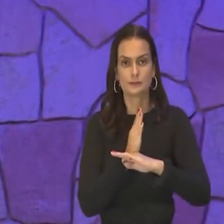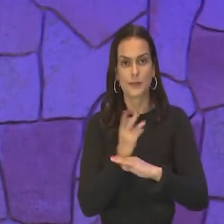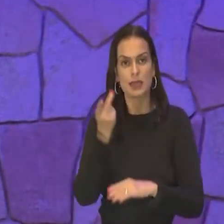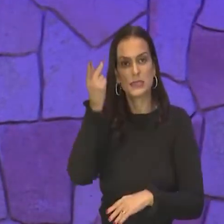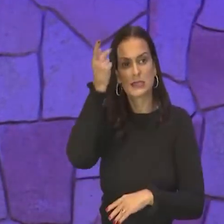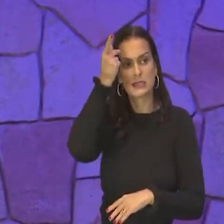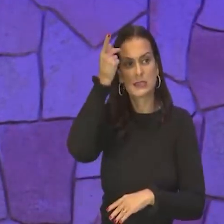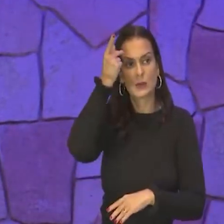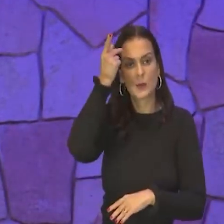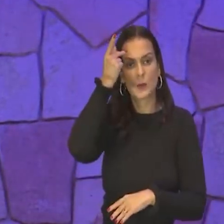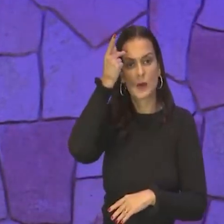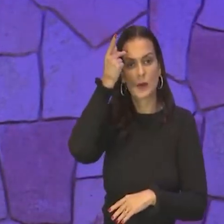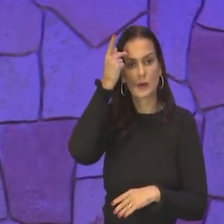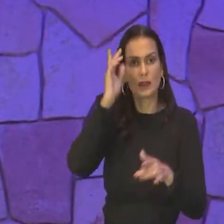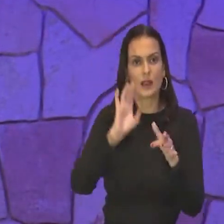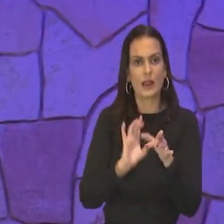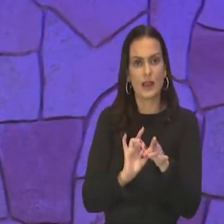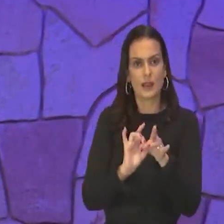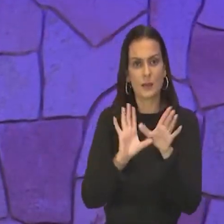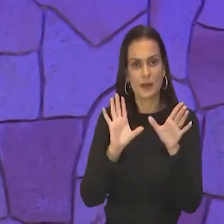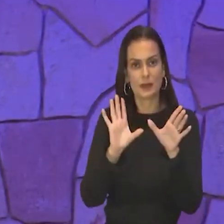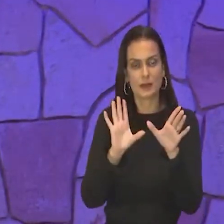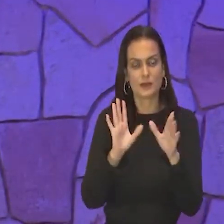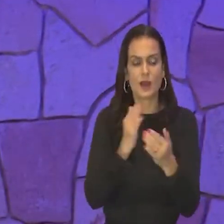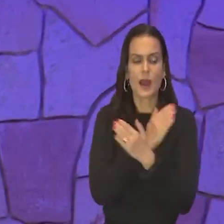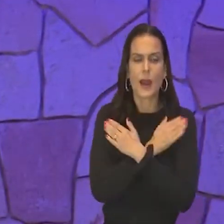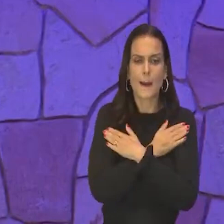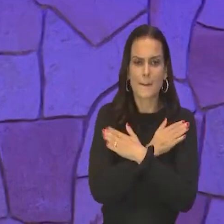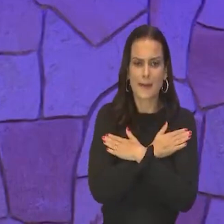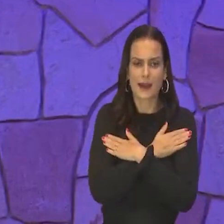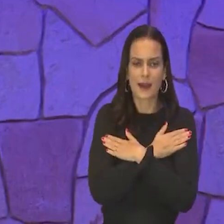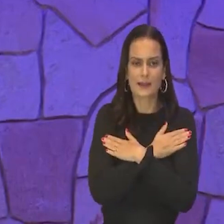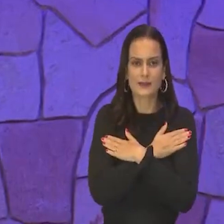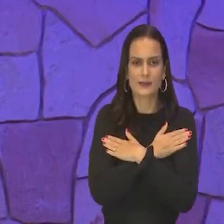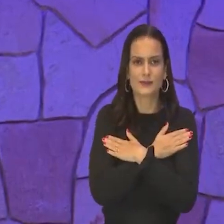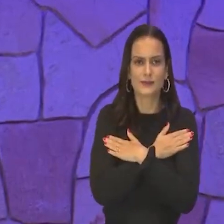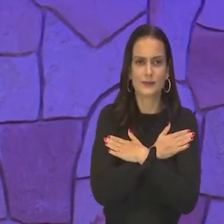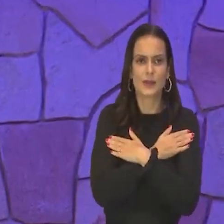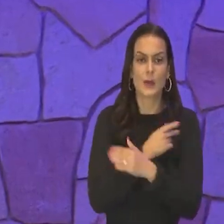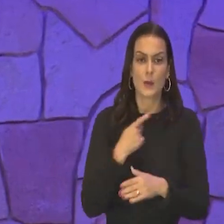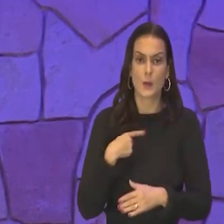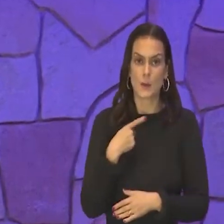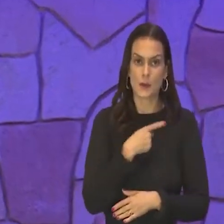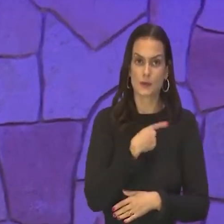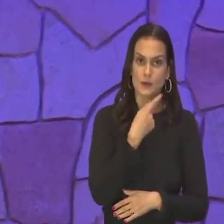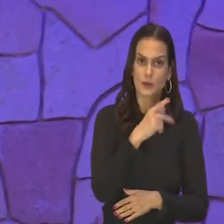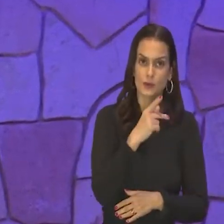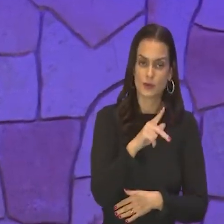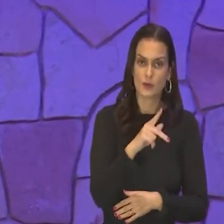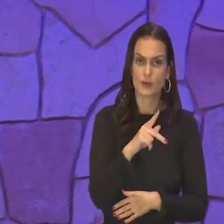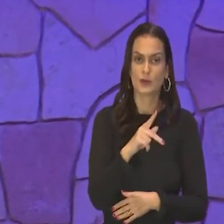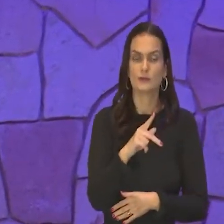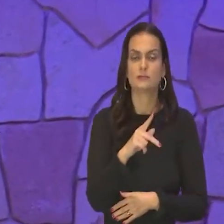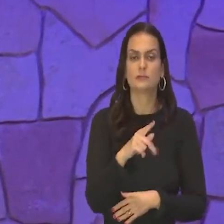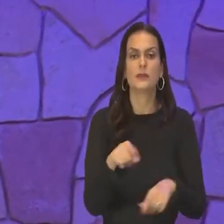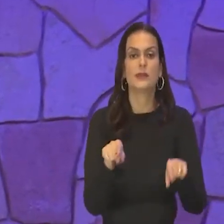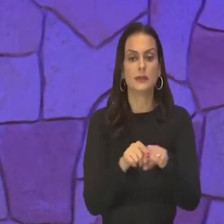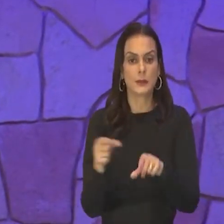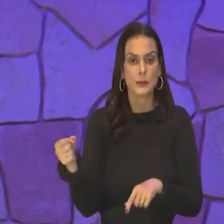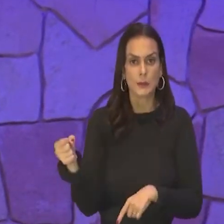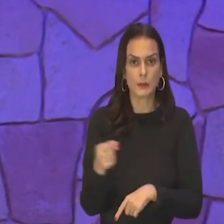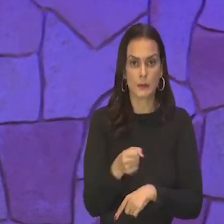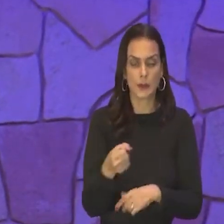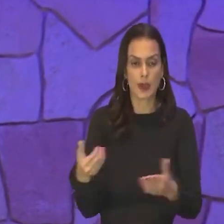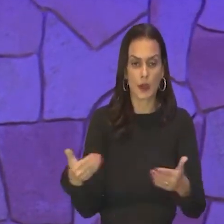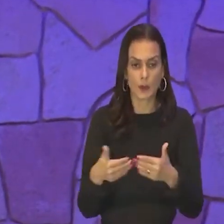Paulo, Liberdade. Leve o meu abraço para o pastor Purim, que é o novo pastor, tomou posse recentemente nesta